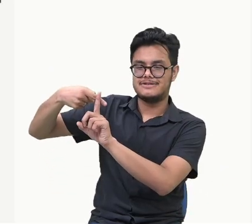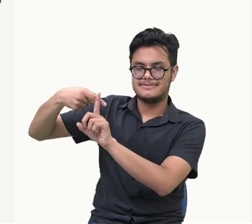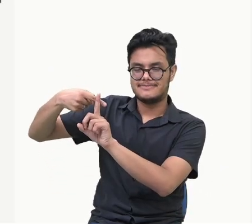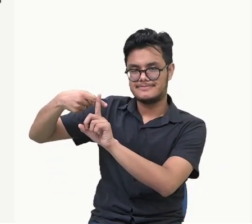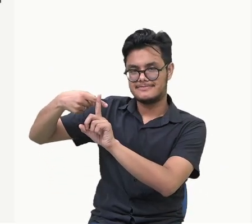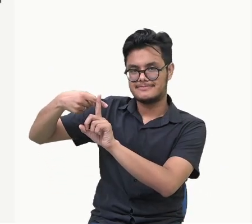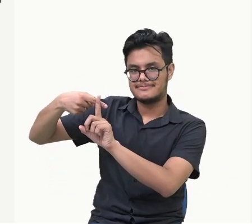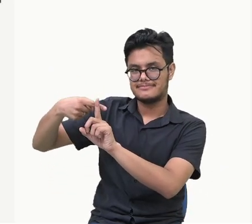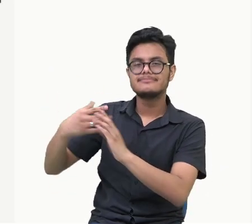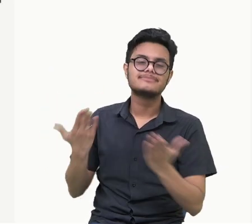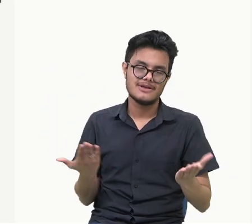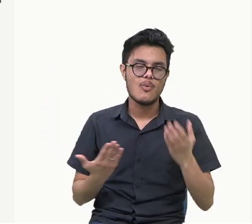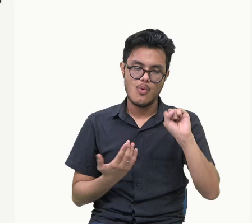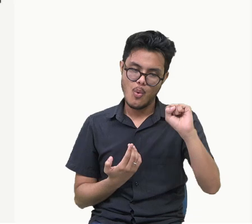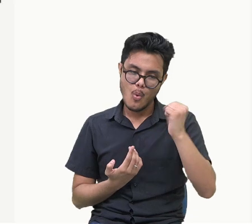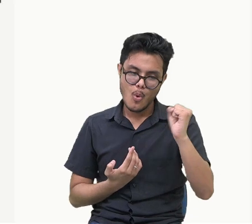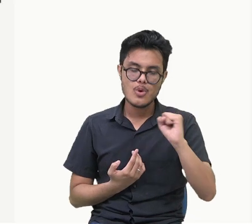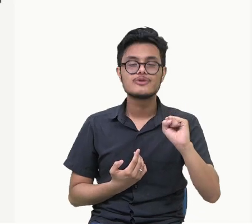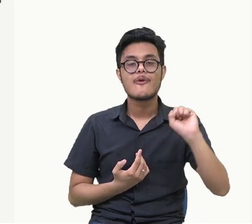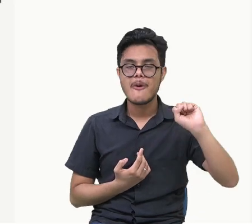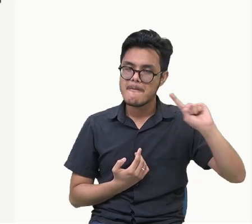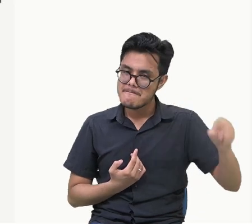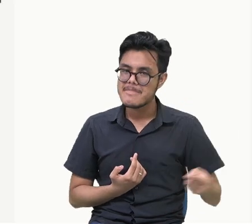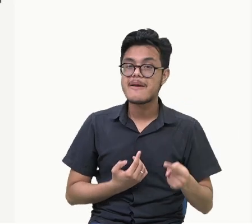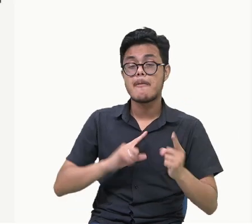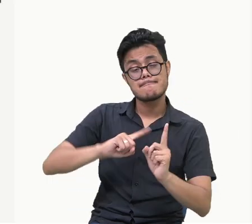mais 50%, tá?